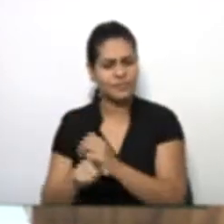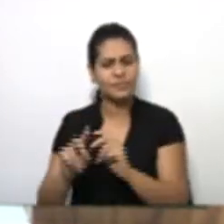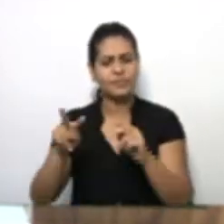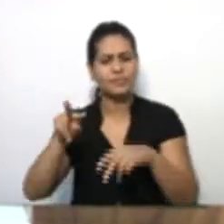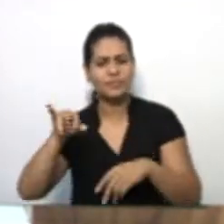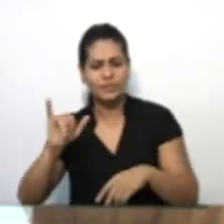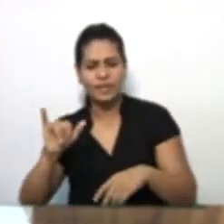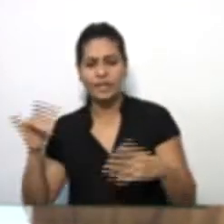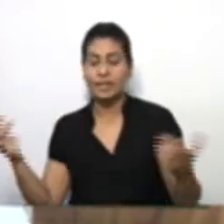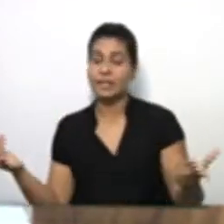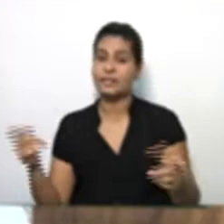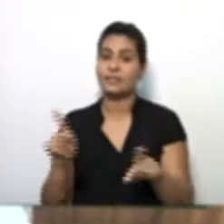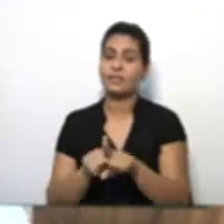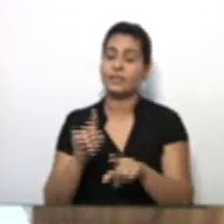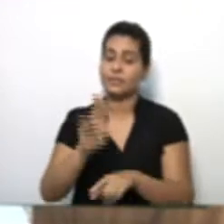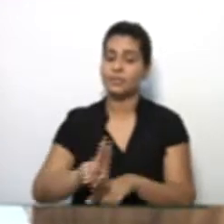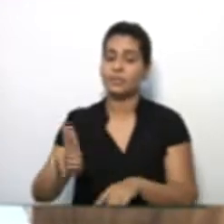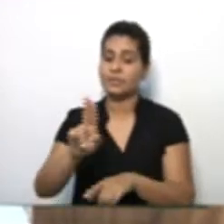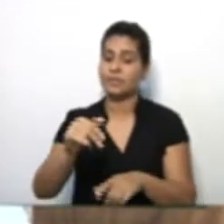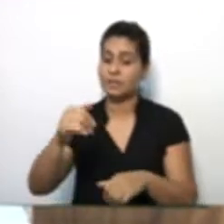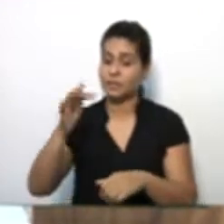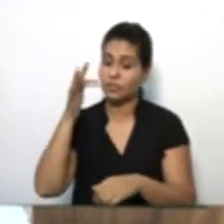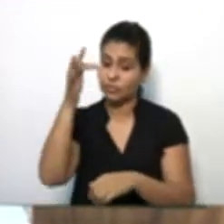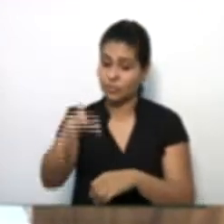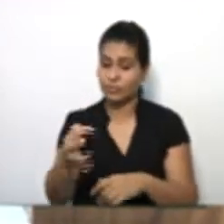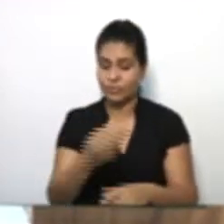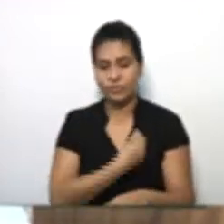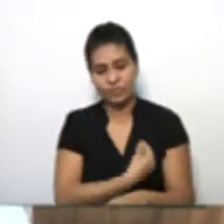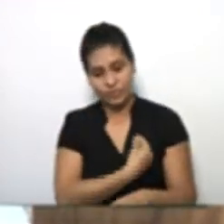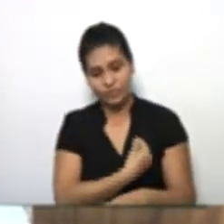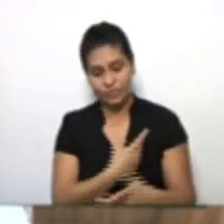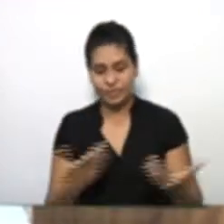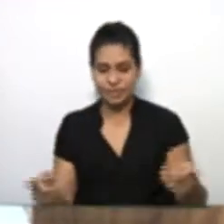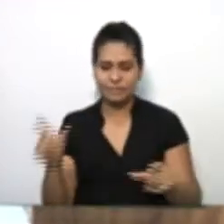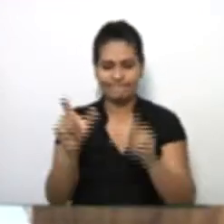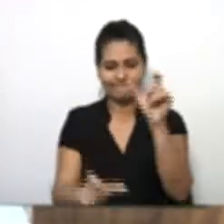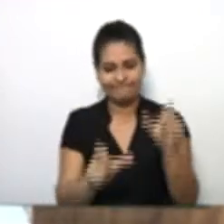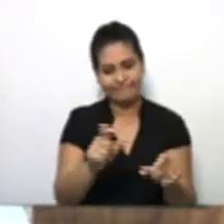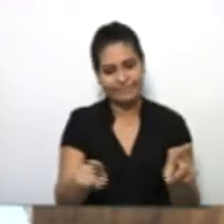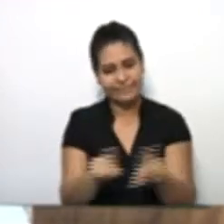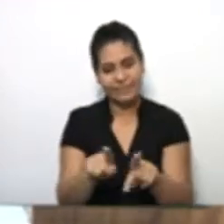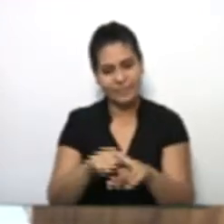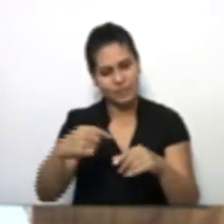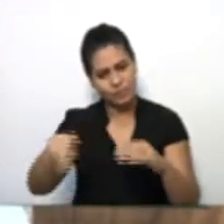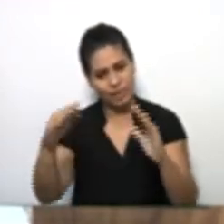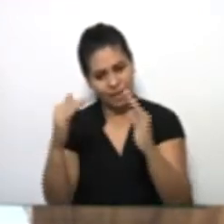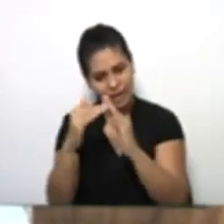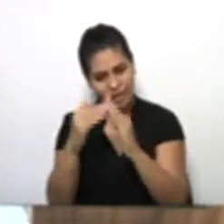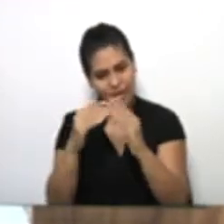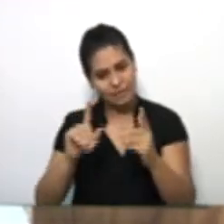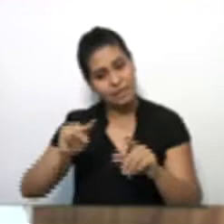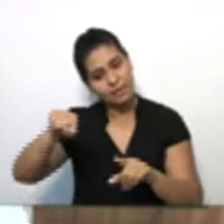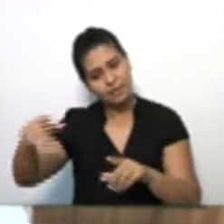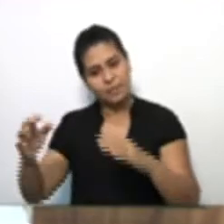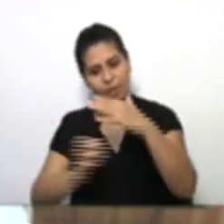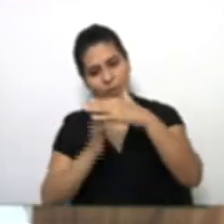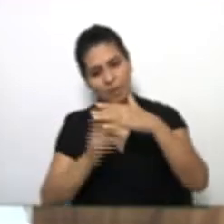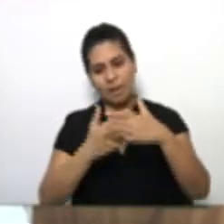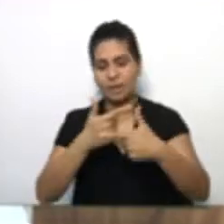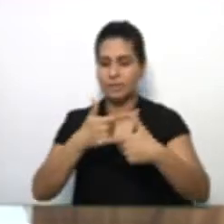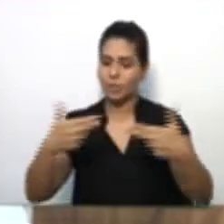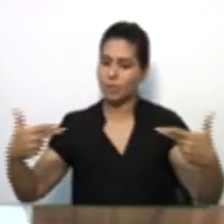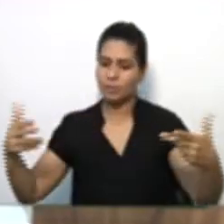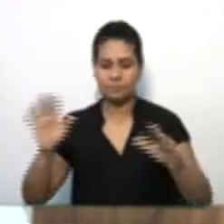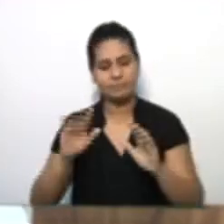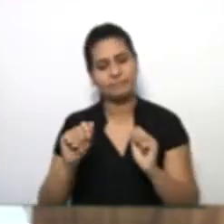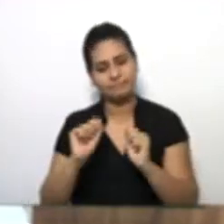Isso será útil tanto para a vida organizacional de vocês quanto a vida individual, tá? Lá na casa de vocês quanto nas organizações que vocês vão trabalhar.